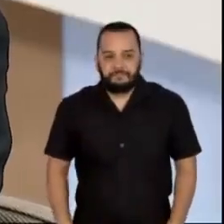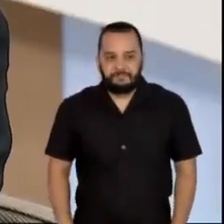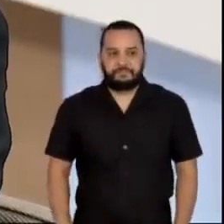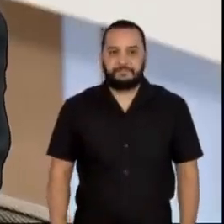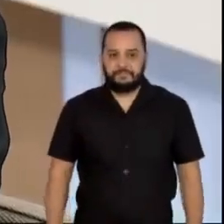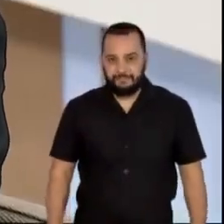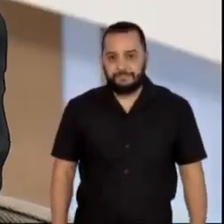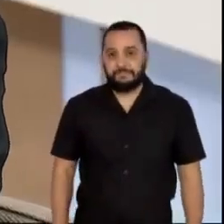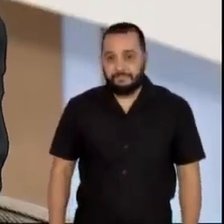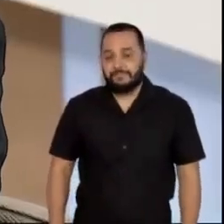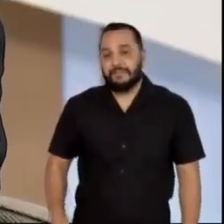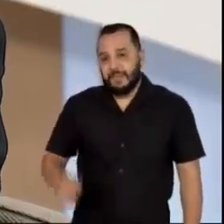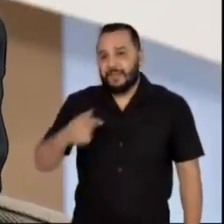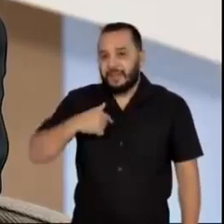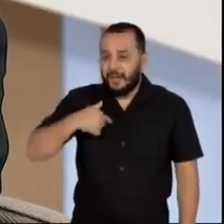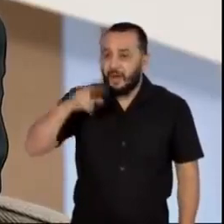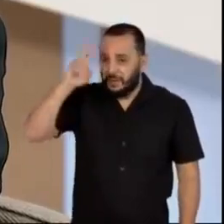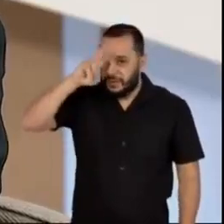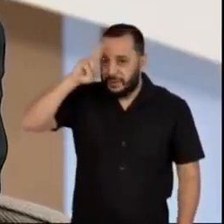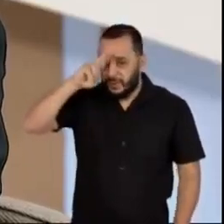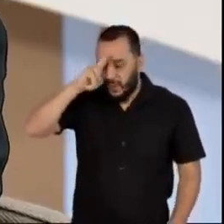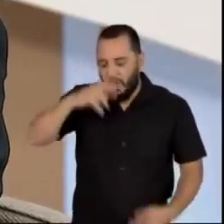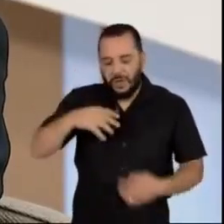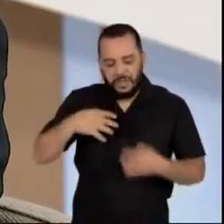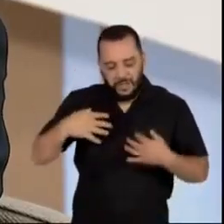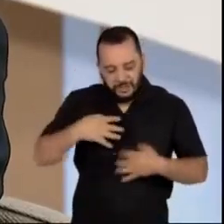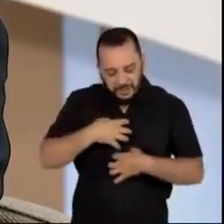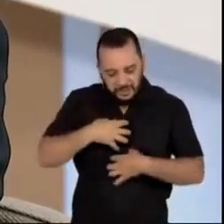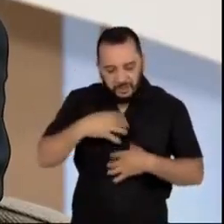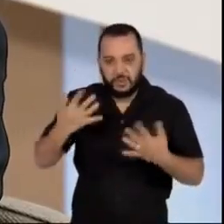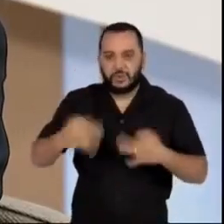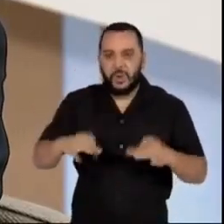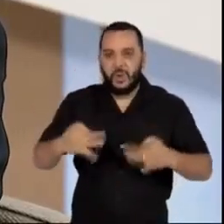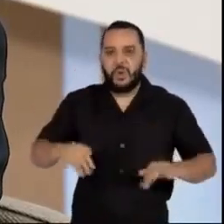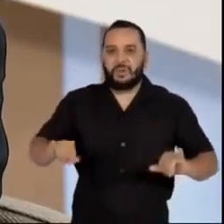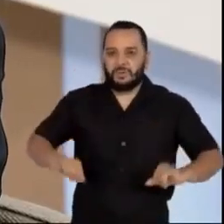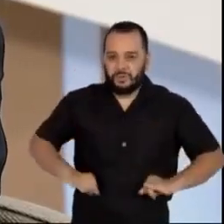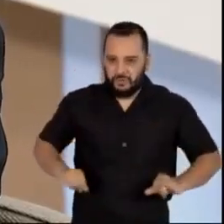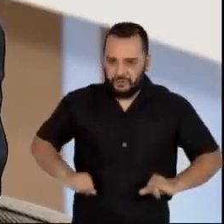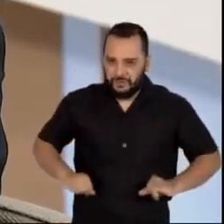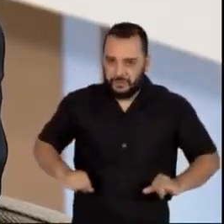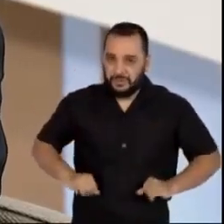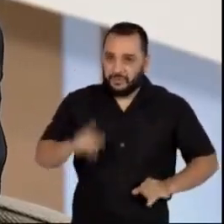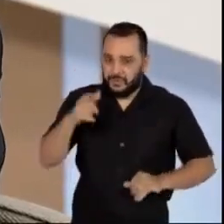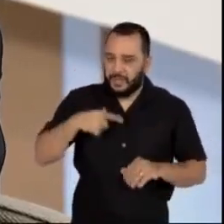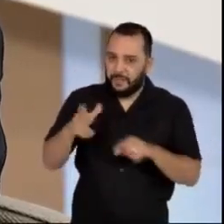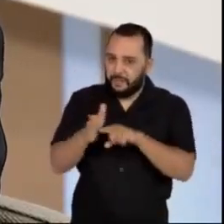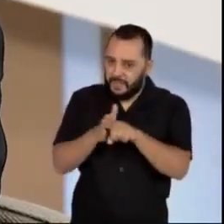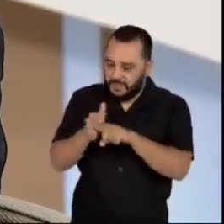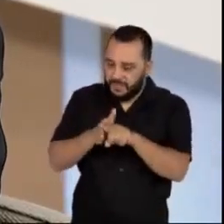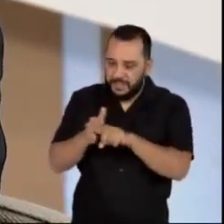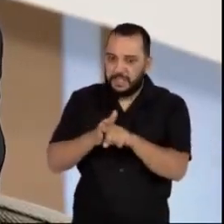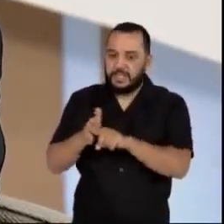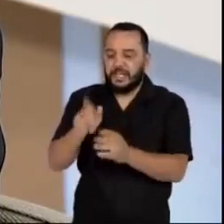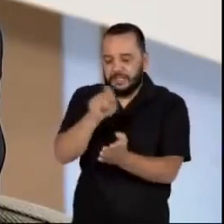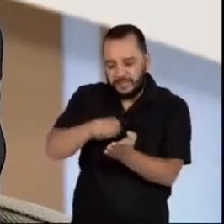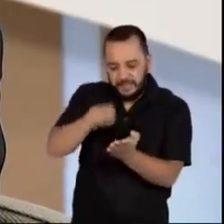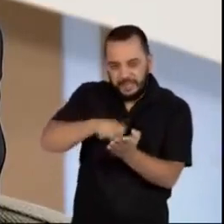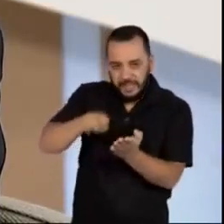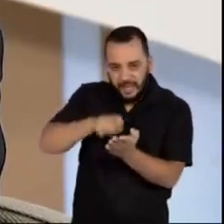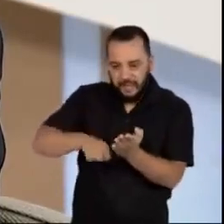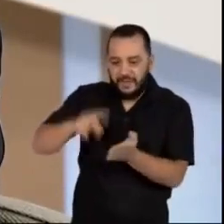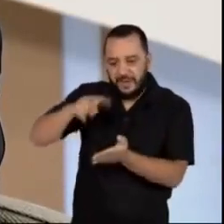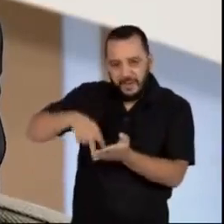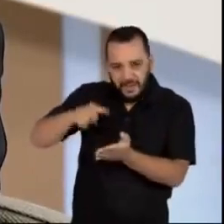basicamente uma história de dor e sofrimento você não não pesquisa não escreve não lê